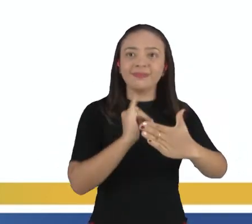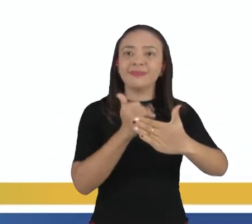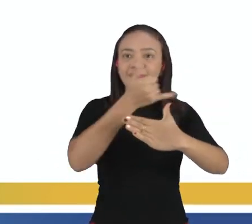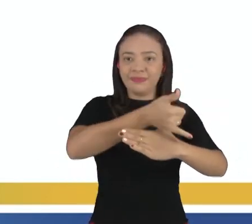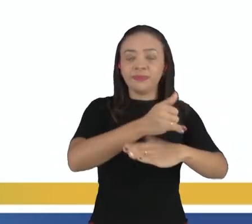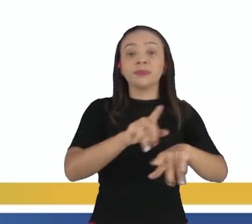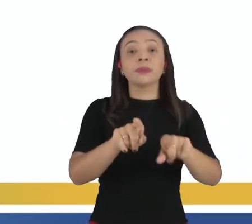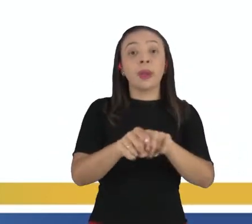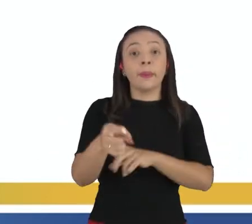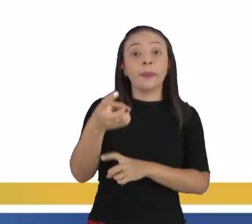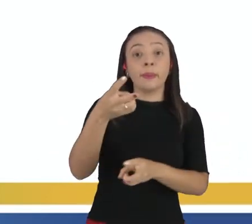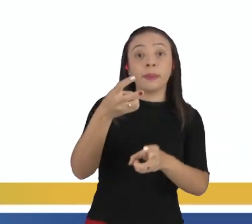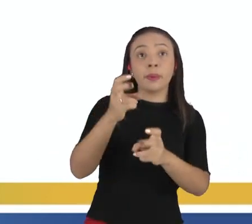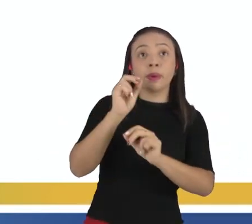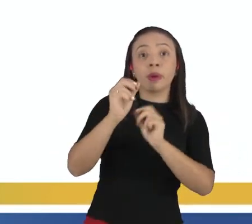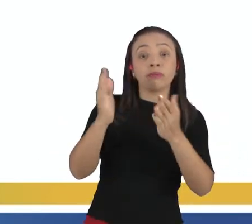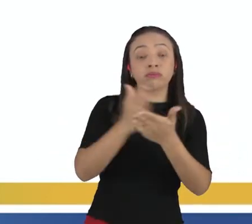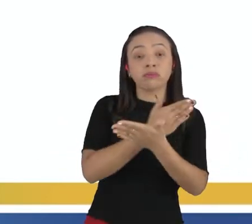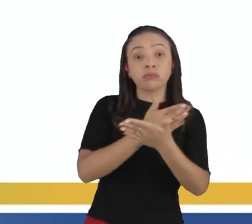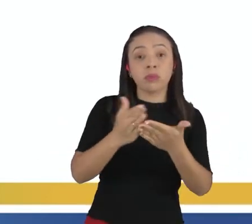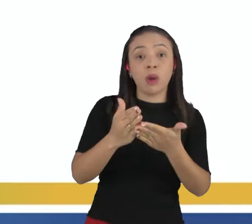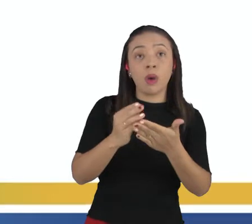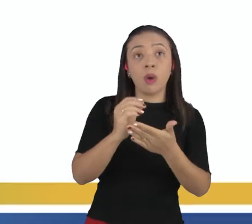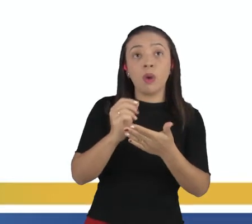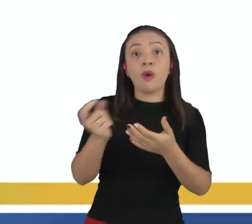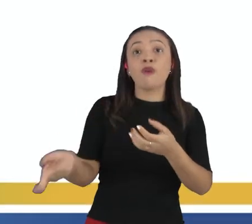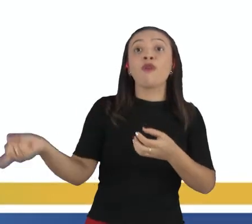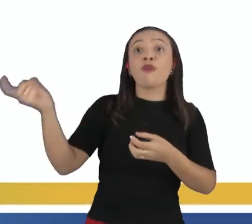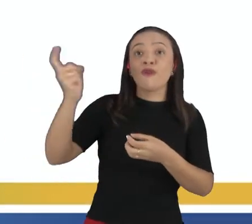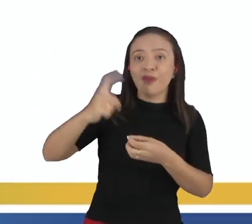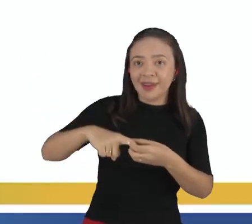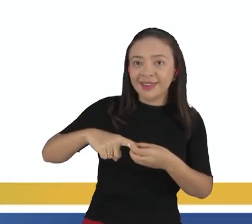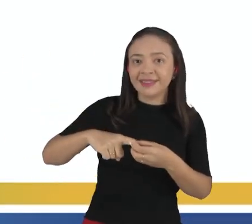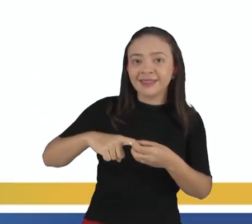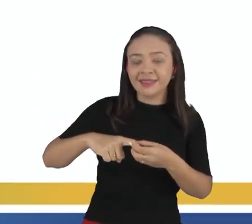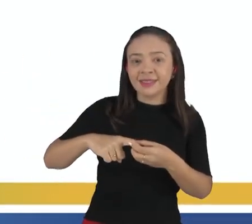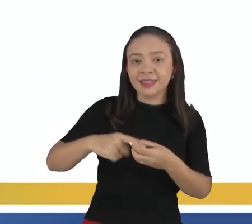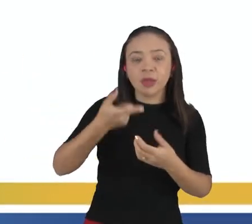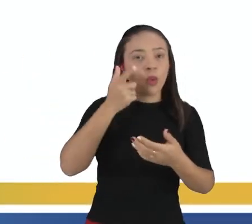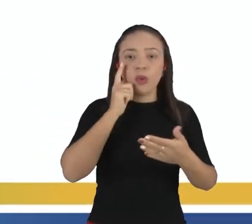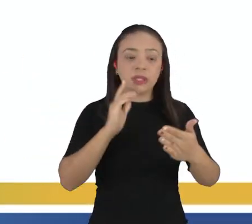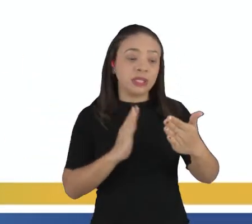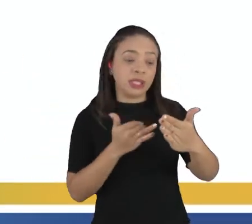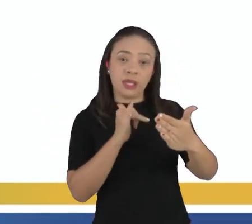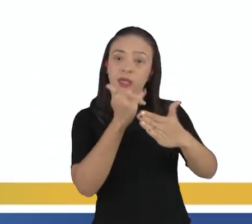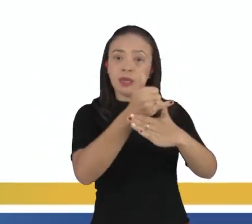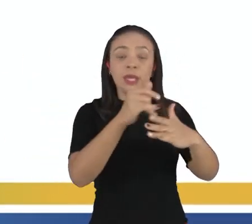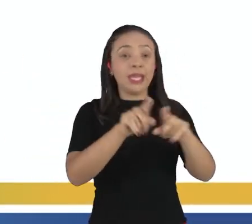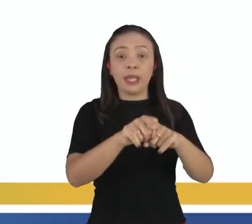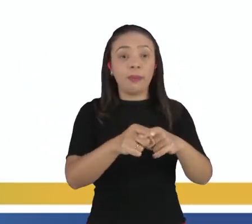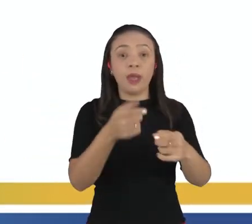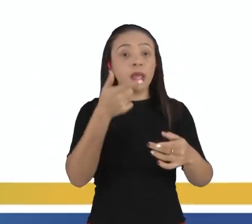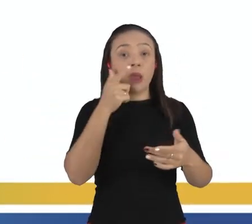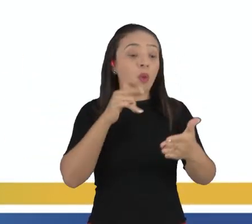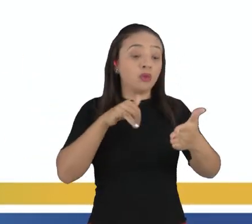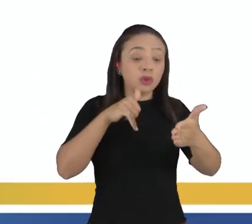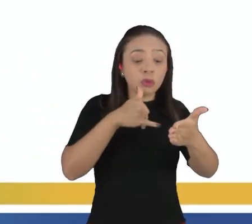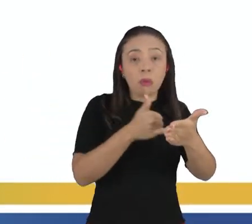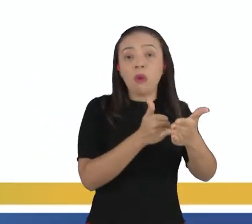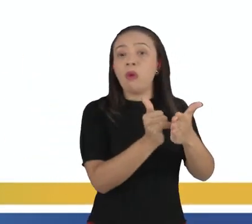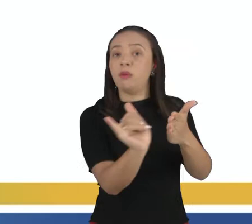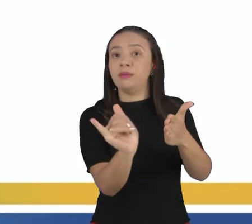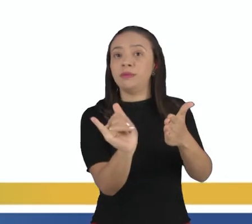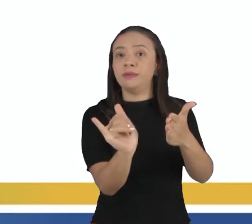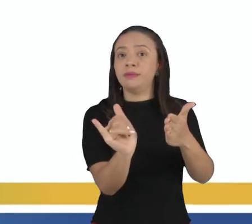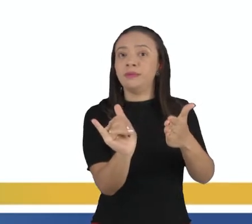seguinte observação, que algumas partículas retornavam. Elas nem eram desviadas, nem atravessavam. E nesse momento